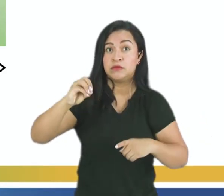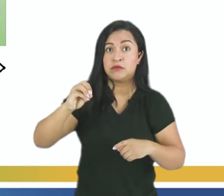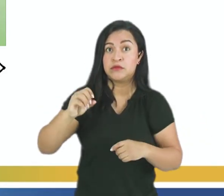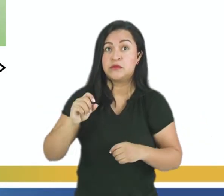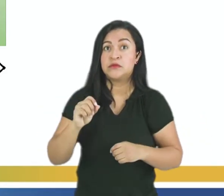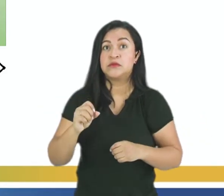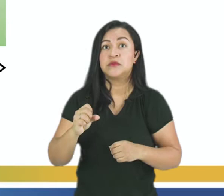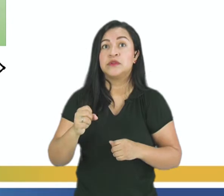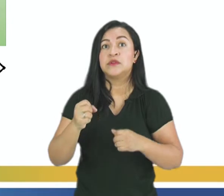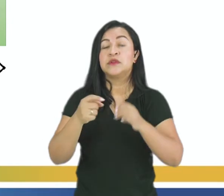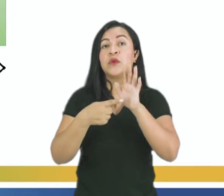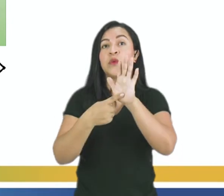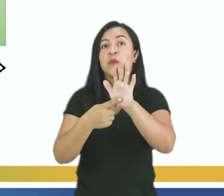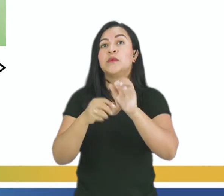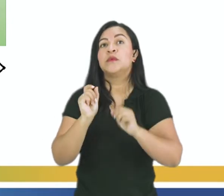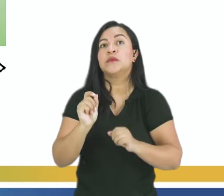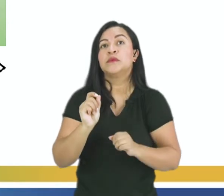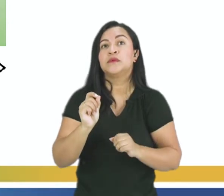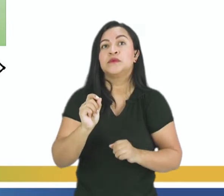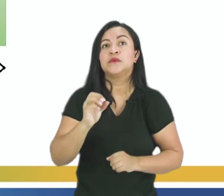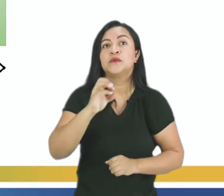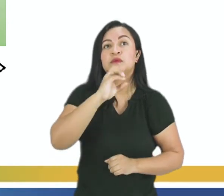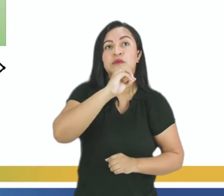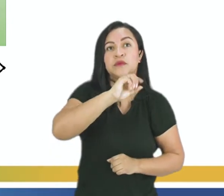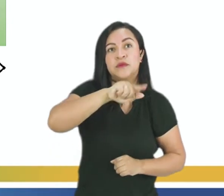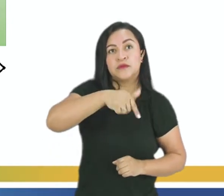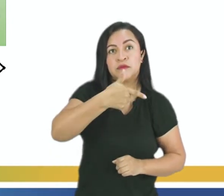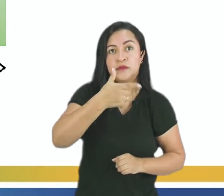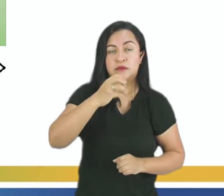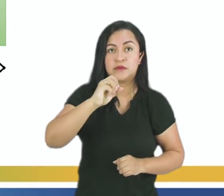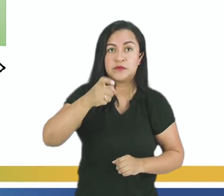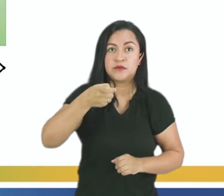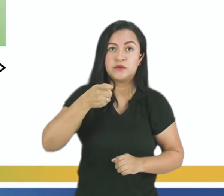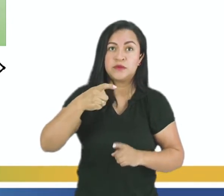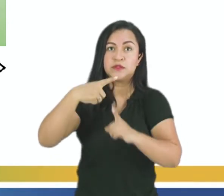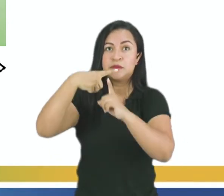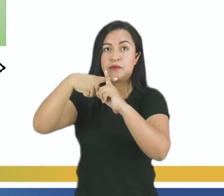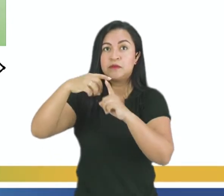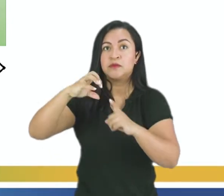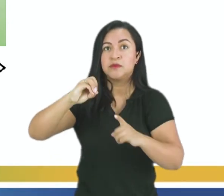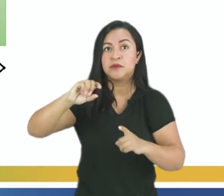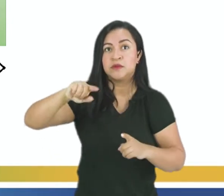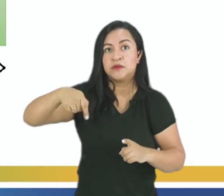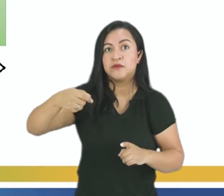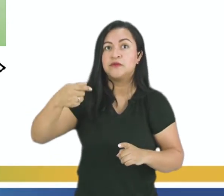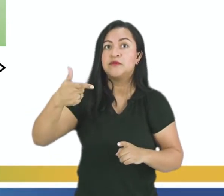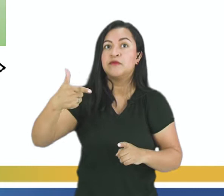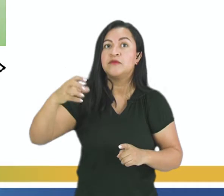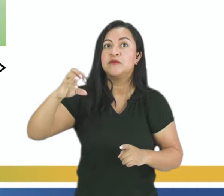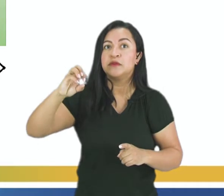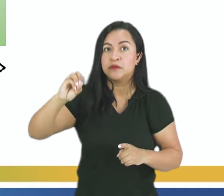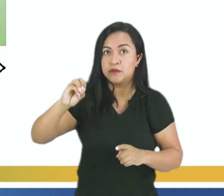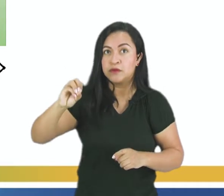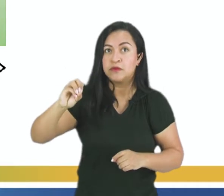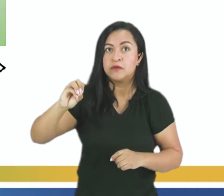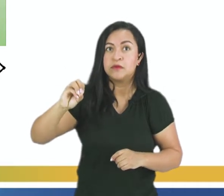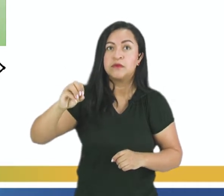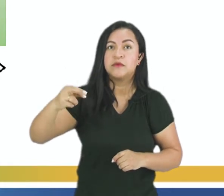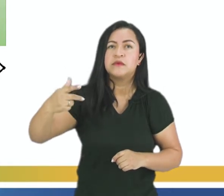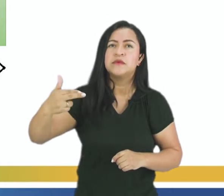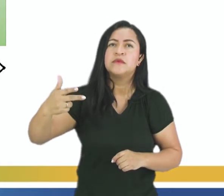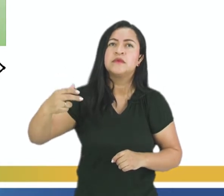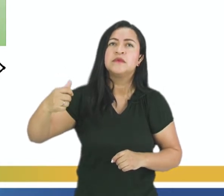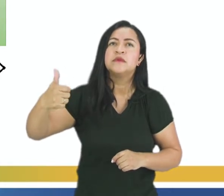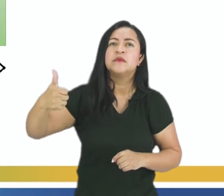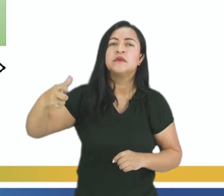seguinte característica. 0,10x mais 0,50x, que foi o resultado da nossa multiplicação acima, igual